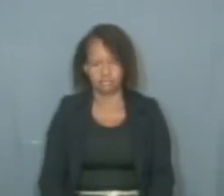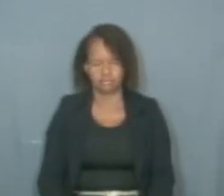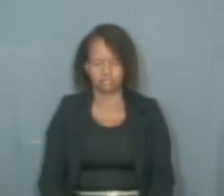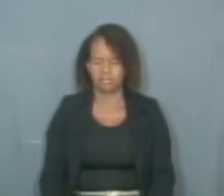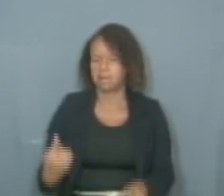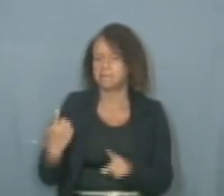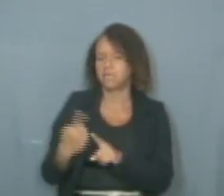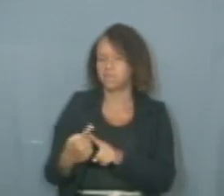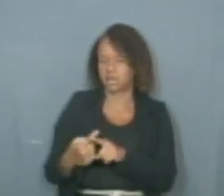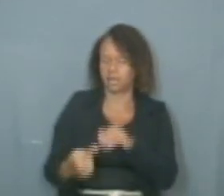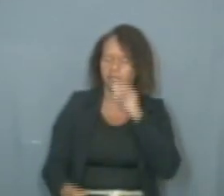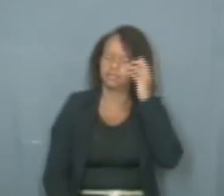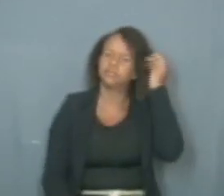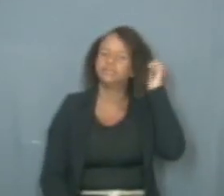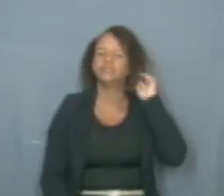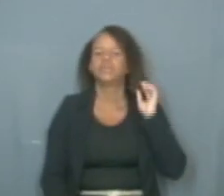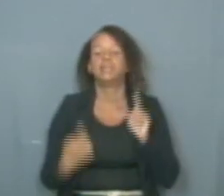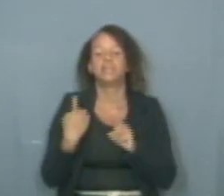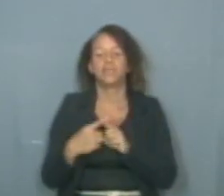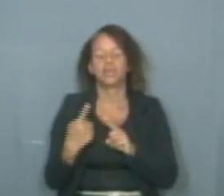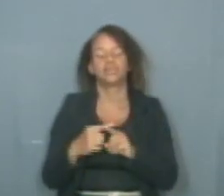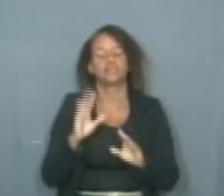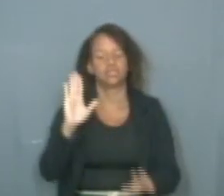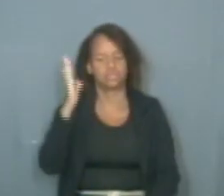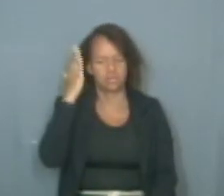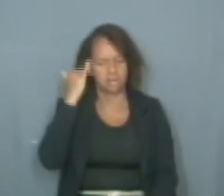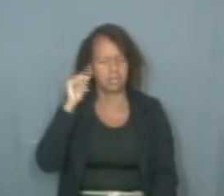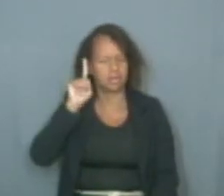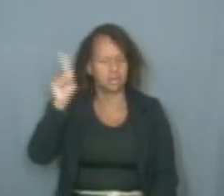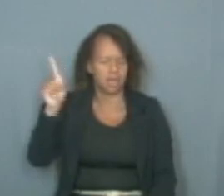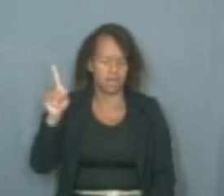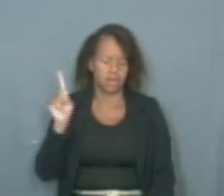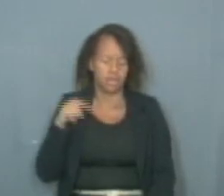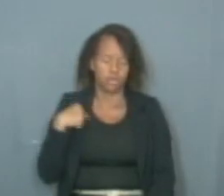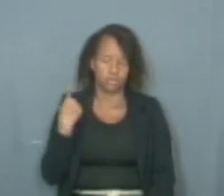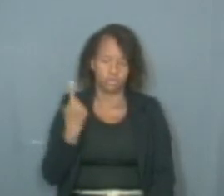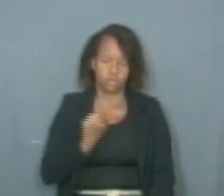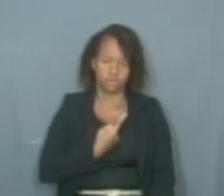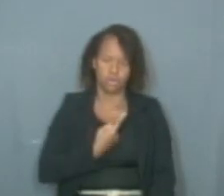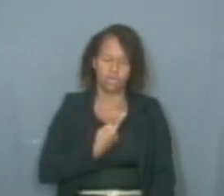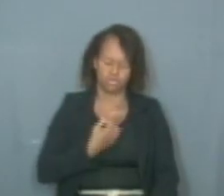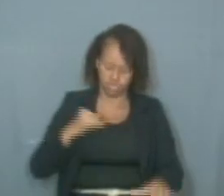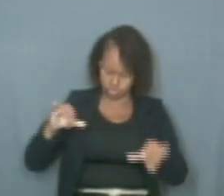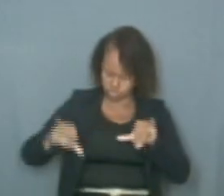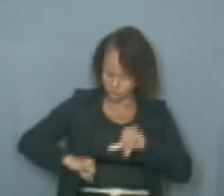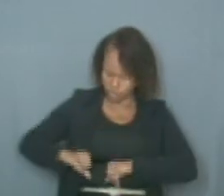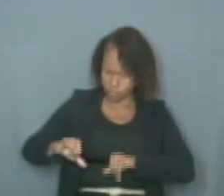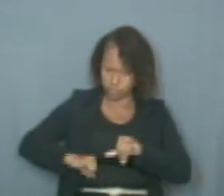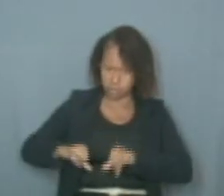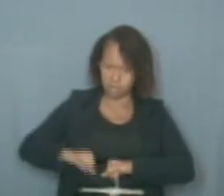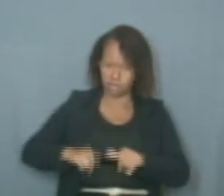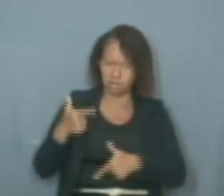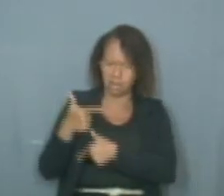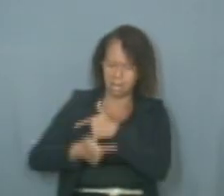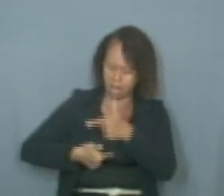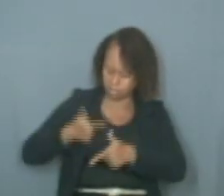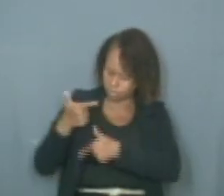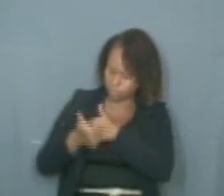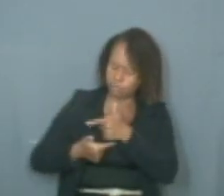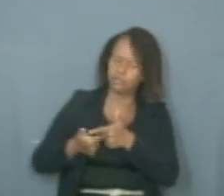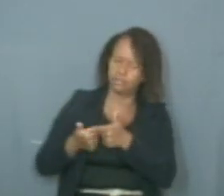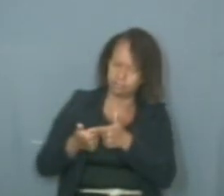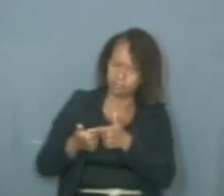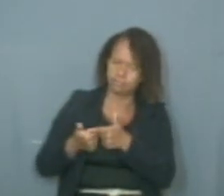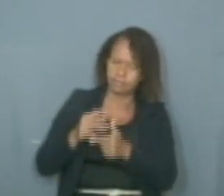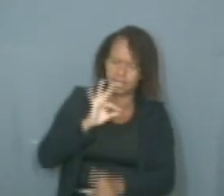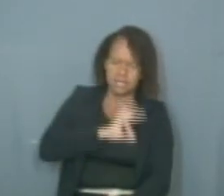será? Porque se torna impraticável. Nós juntamos sofrimento dos trabalhadores,